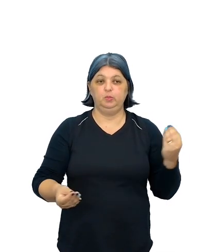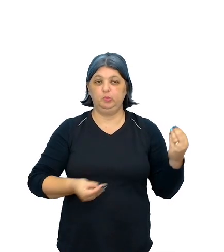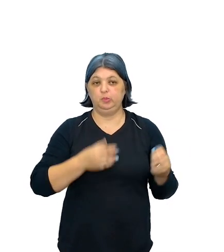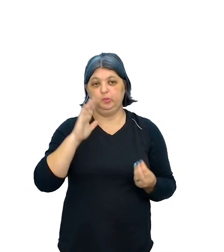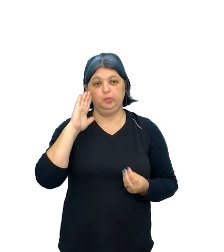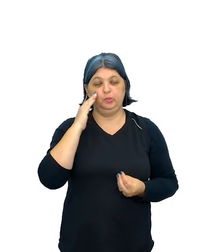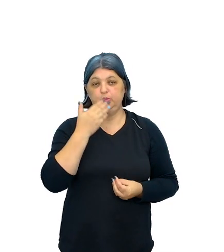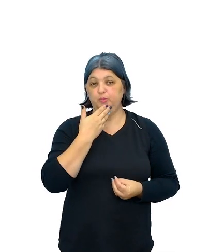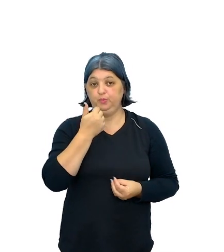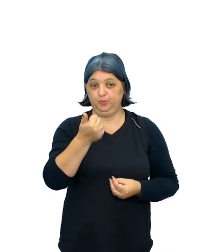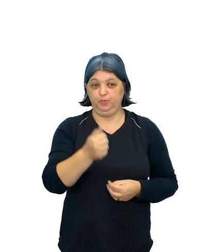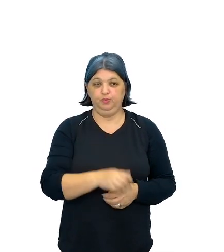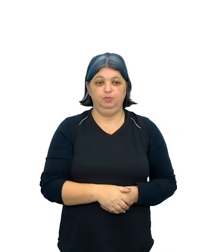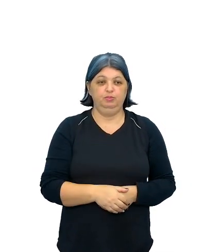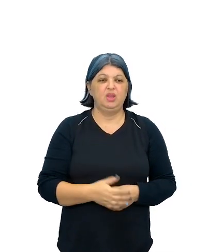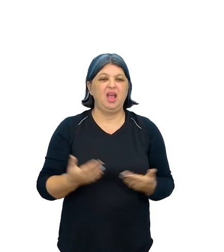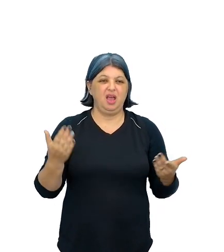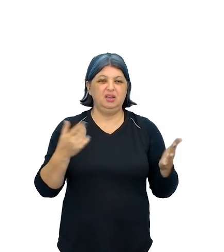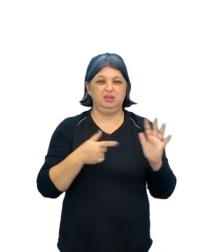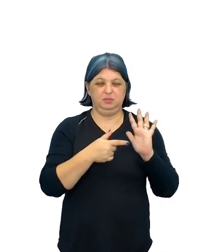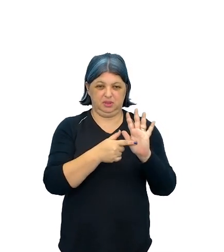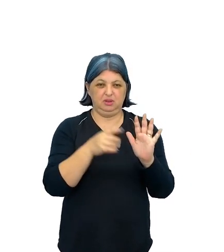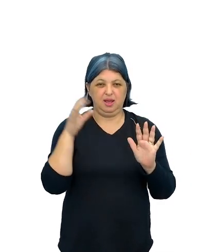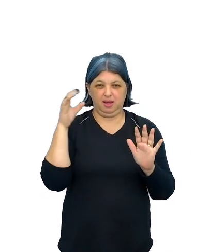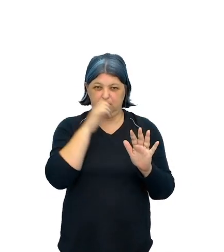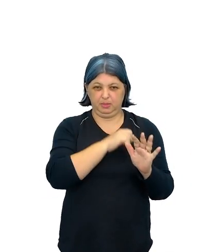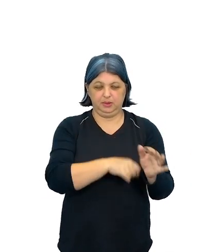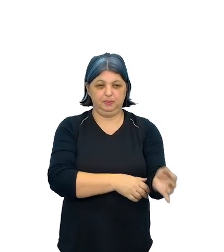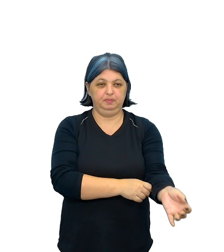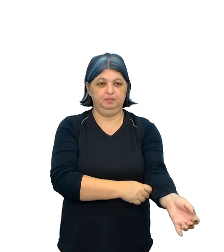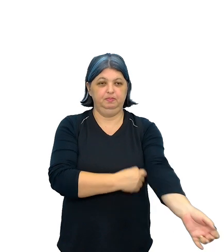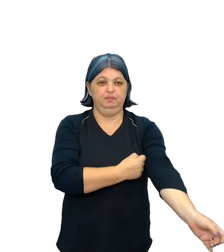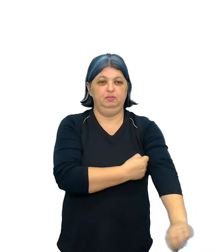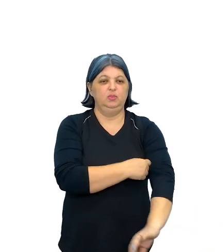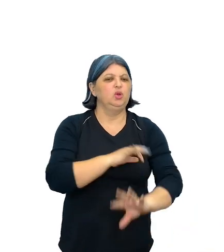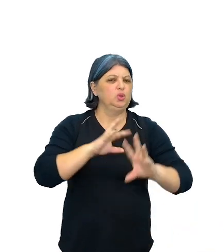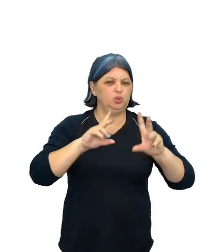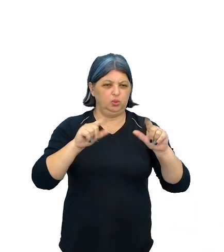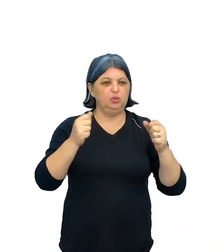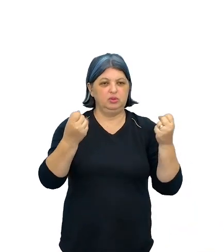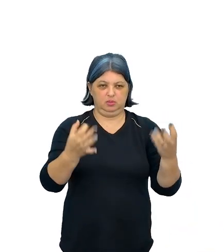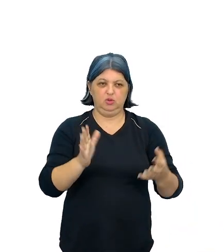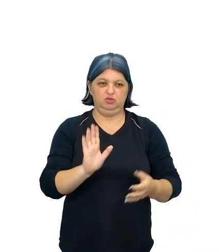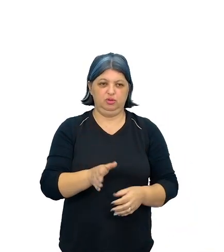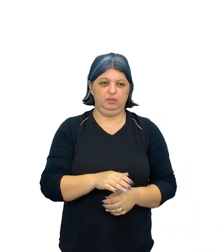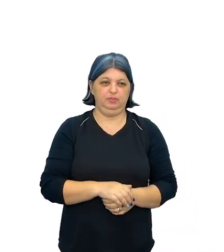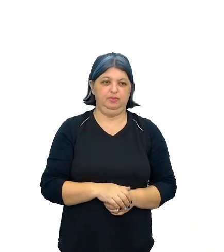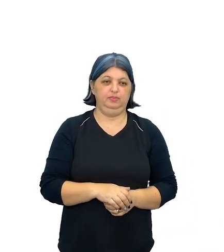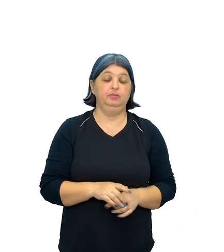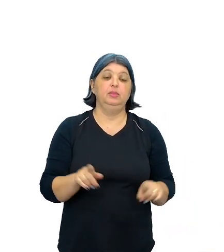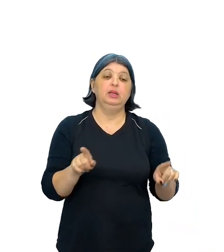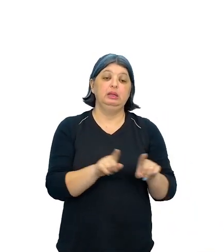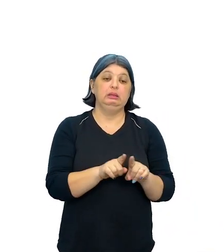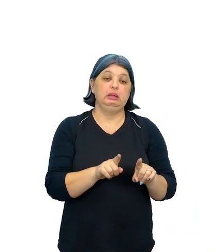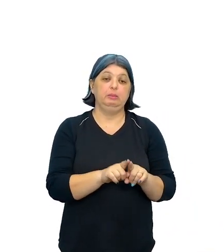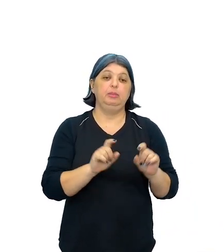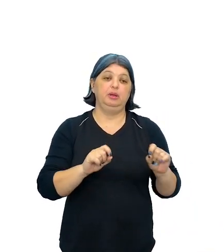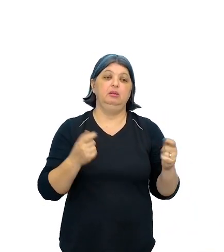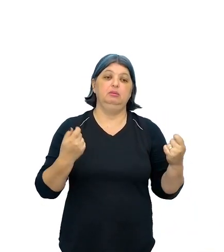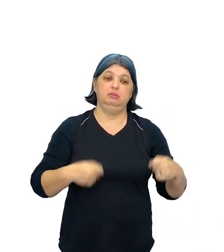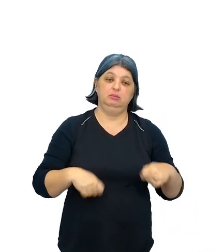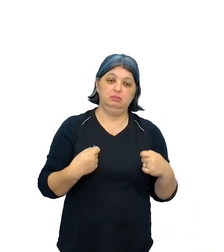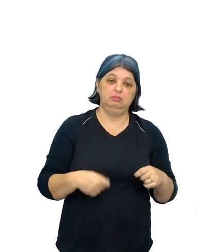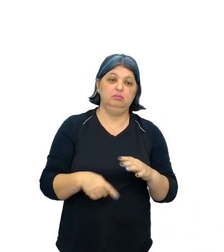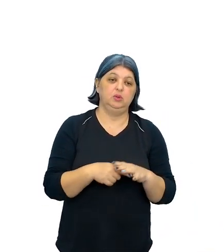melhor. Aqui nós vamos fazer uma demonstração rápida, né, de tudo aquilo que nós falamos e também da necessidade de